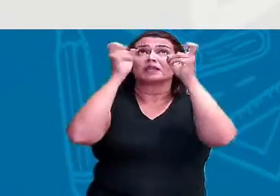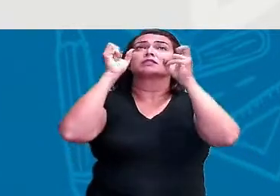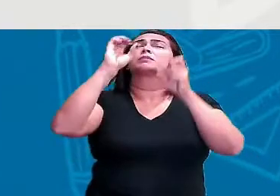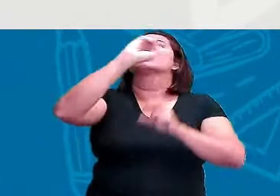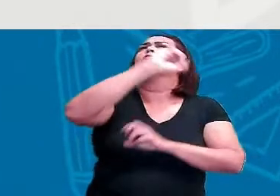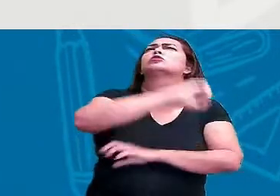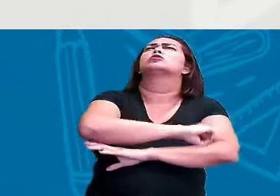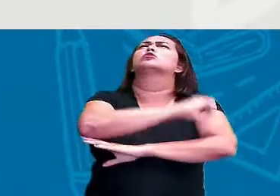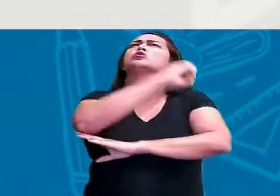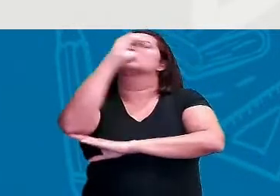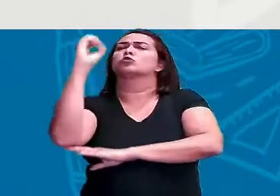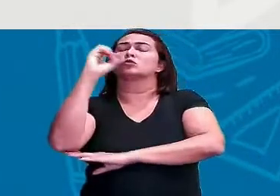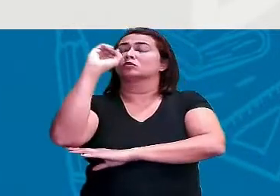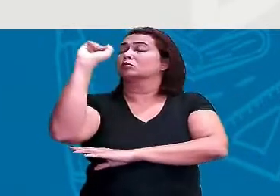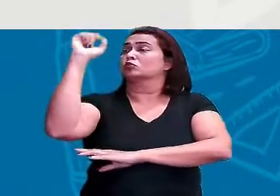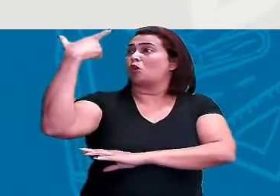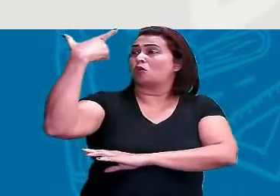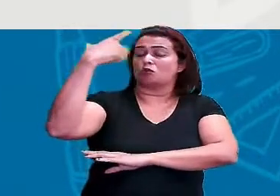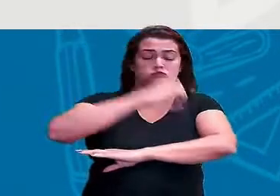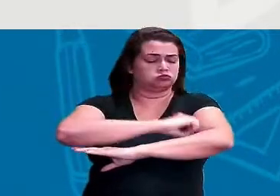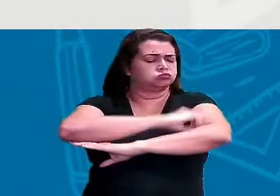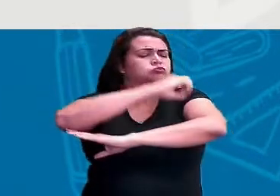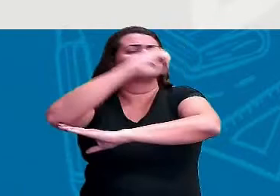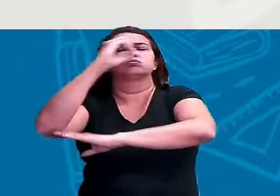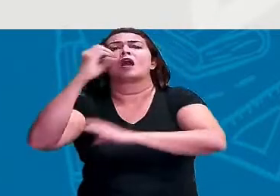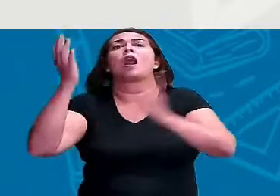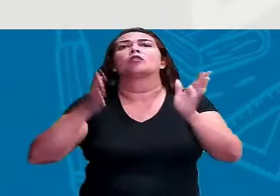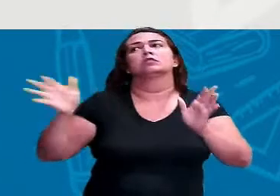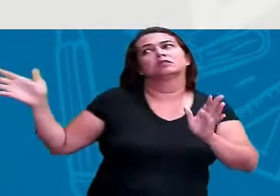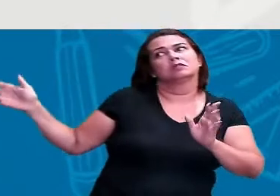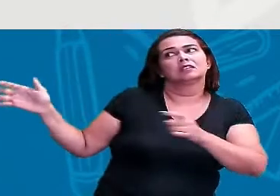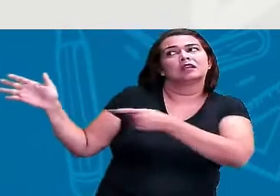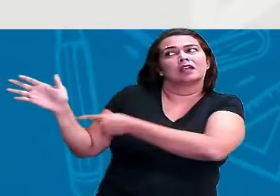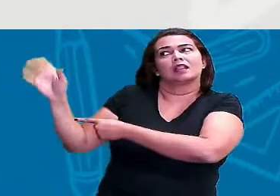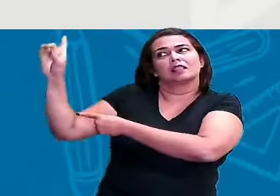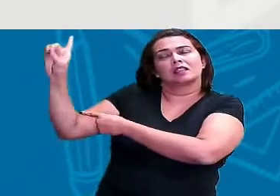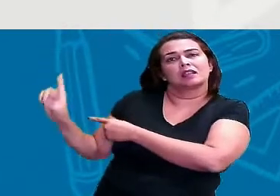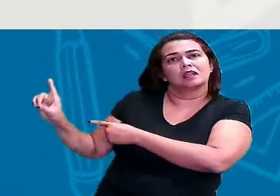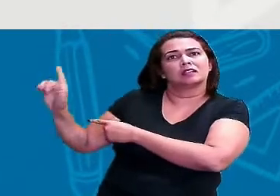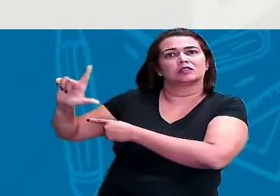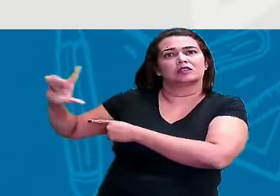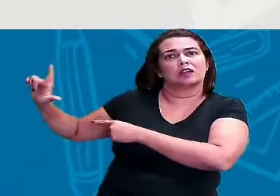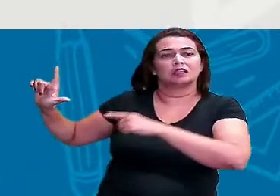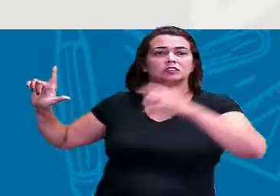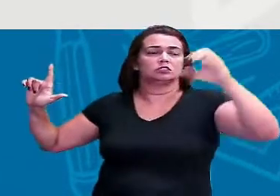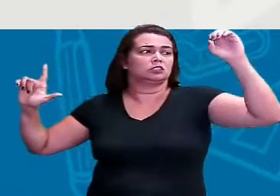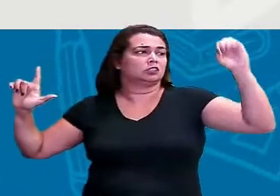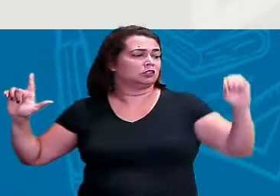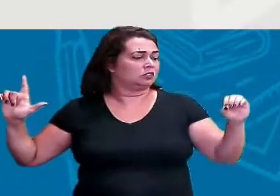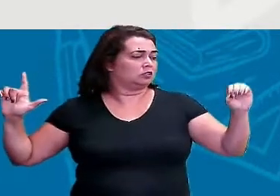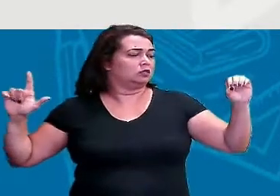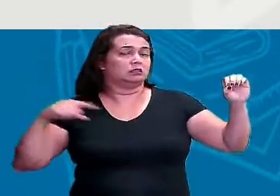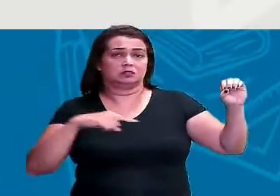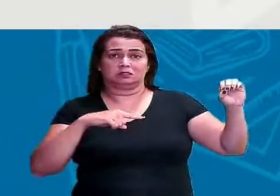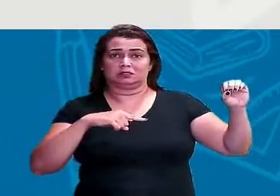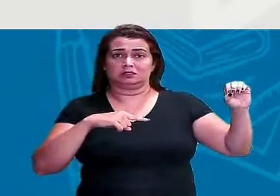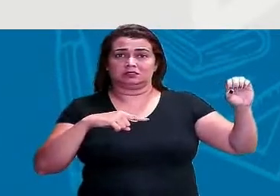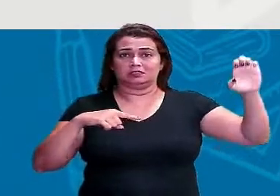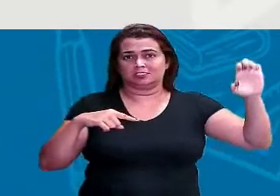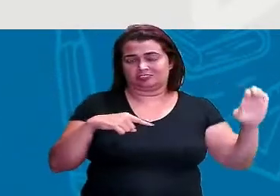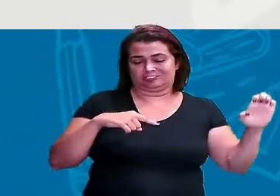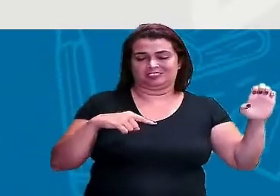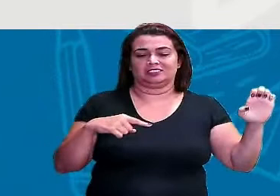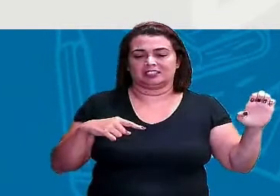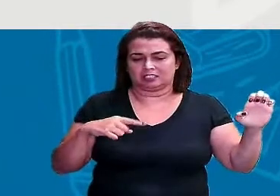onde o Sol nascia, esticar os braços com o braço direito para o leste e assim localizar os